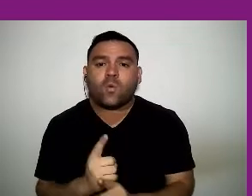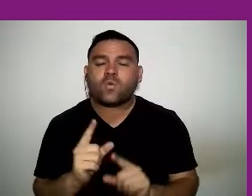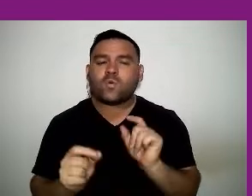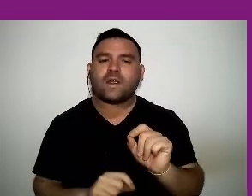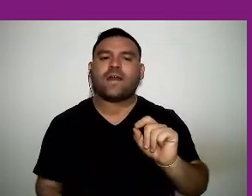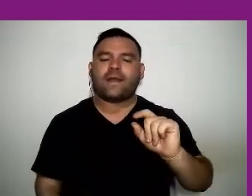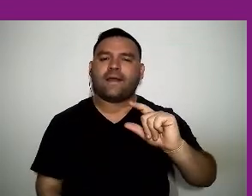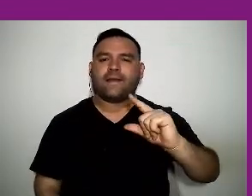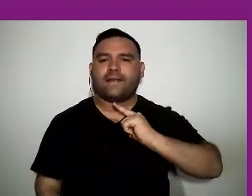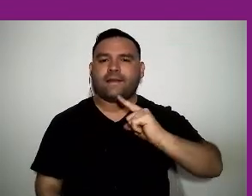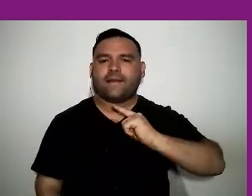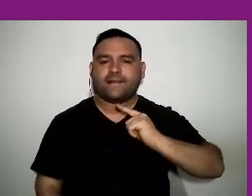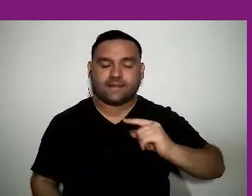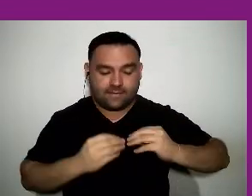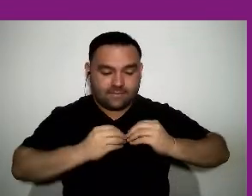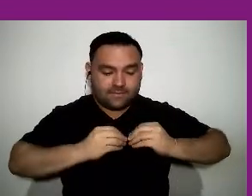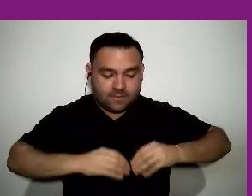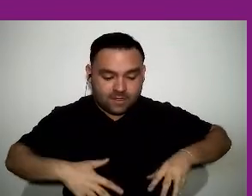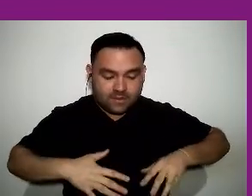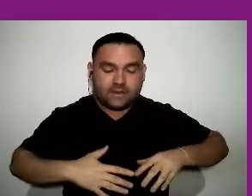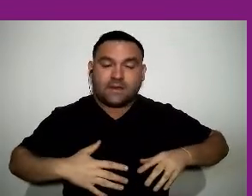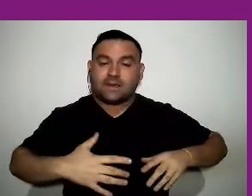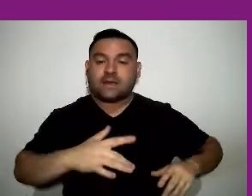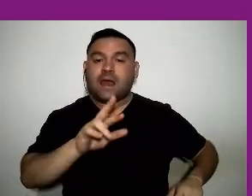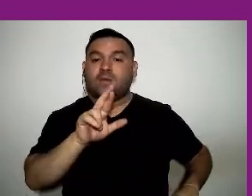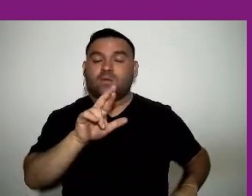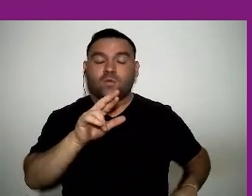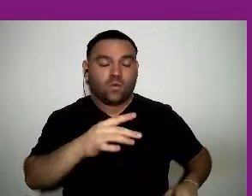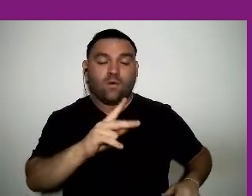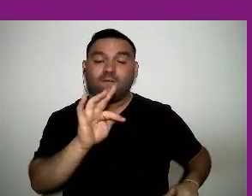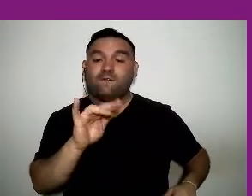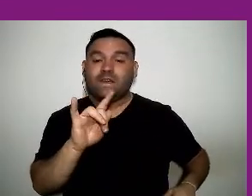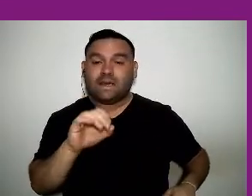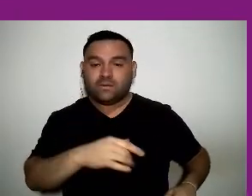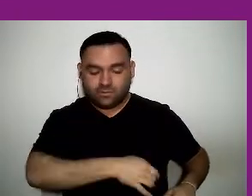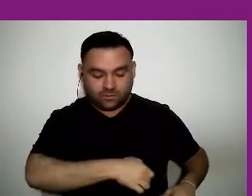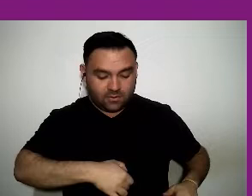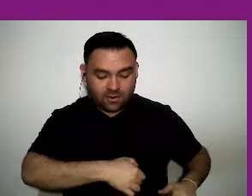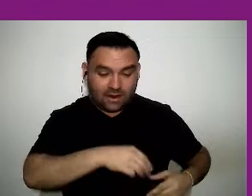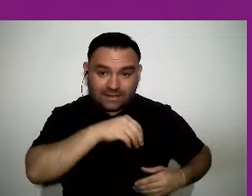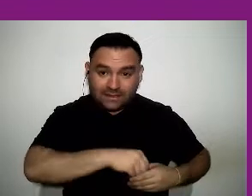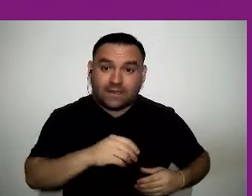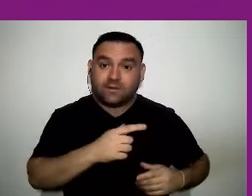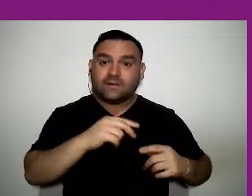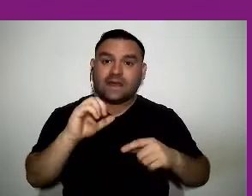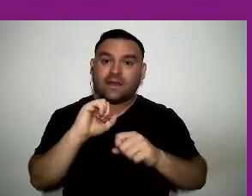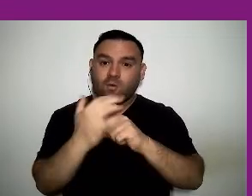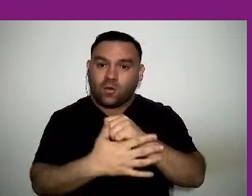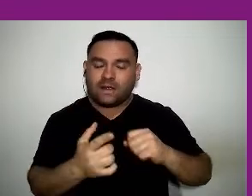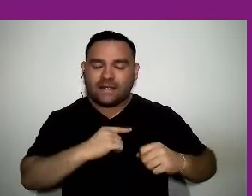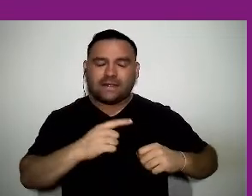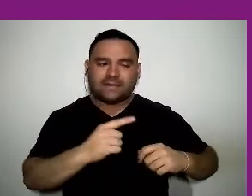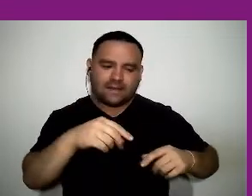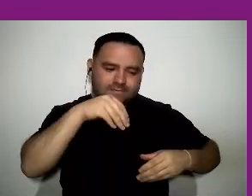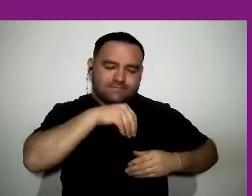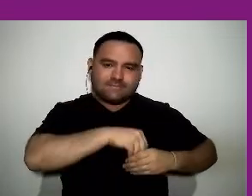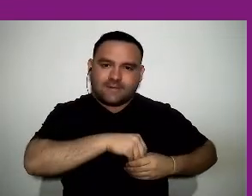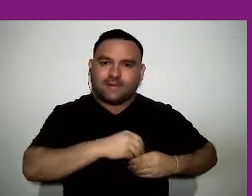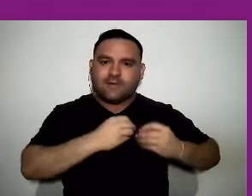havia, sim, lesão hepática por presença do vírus dentro do fígado, gerando processo inflamatório